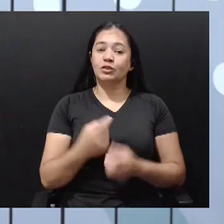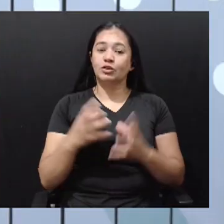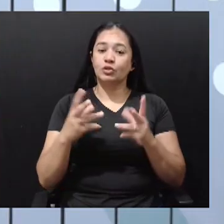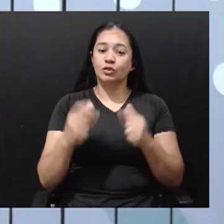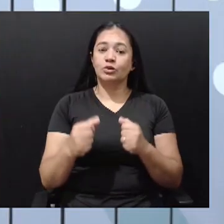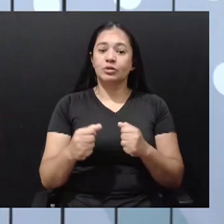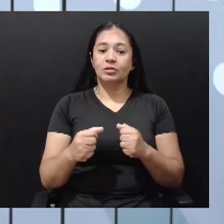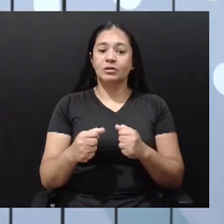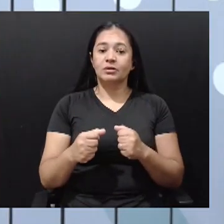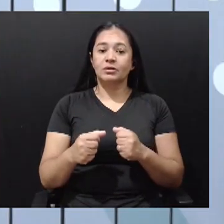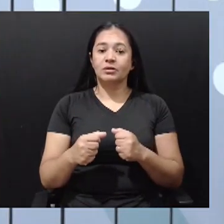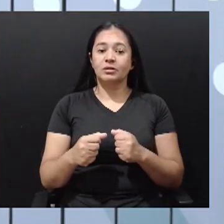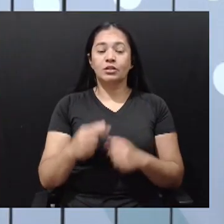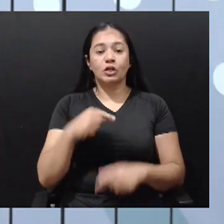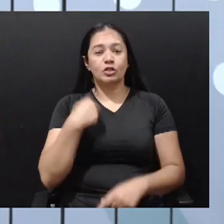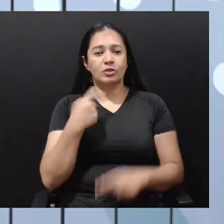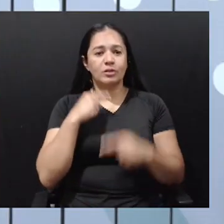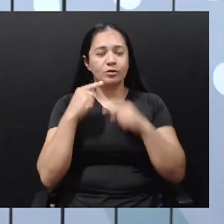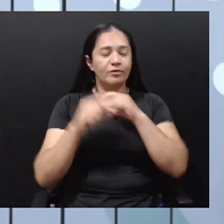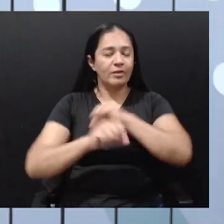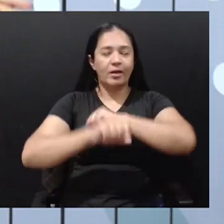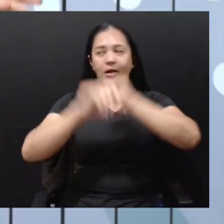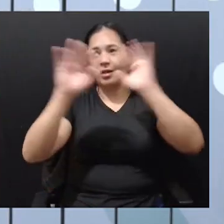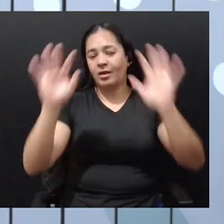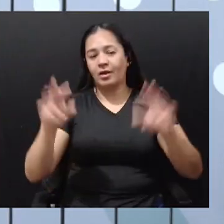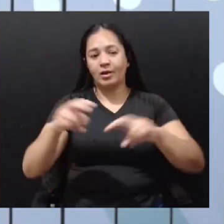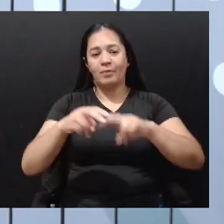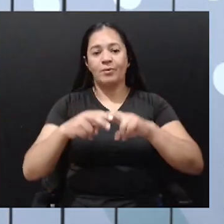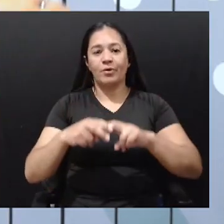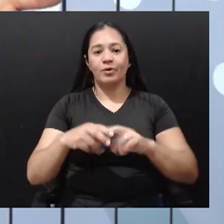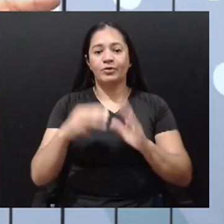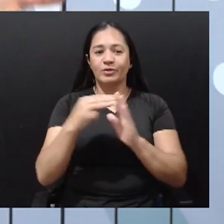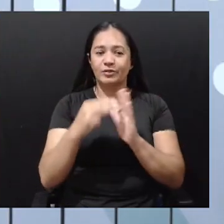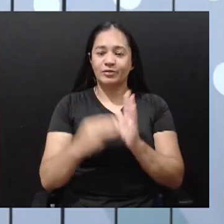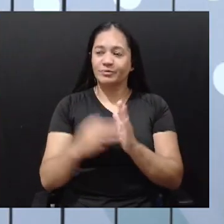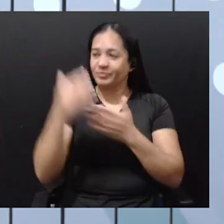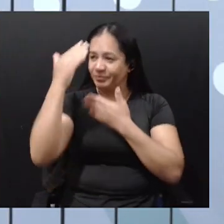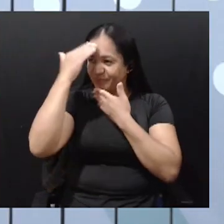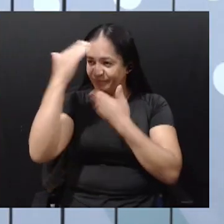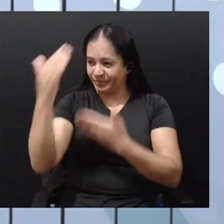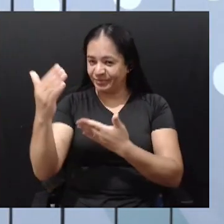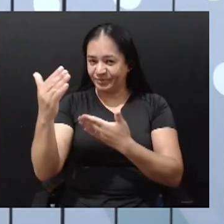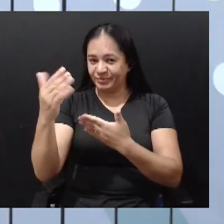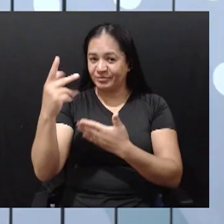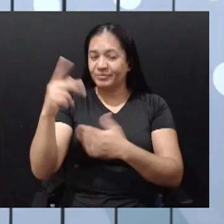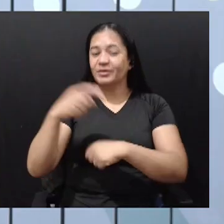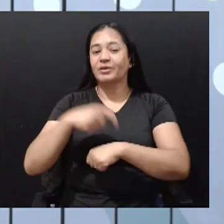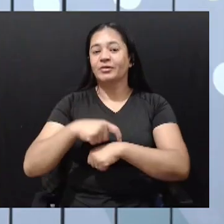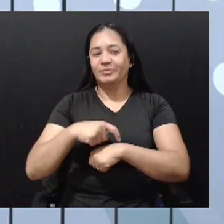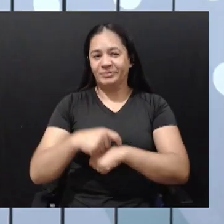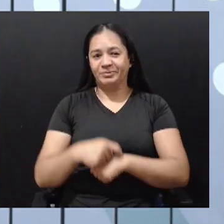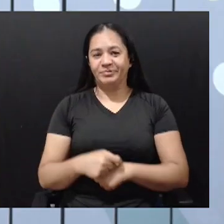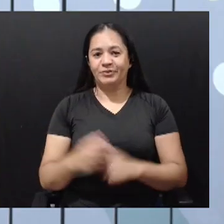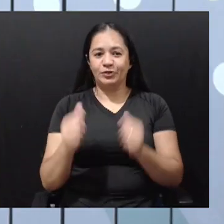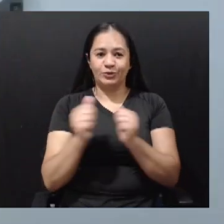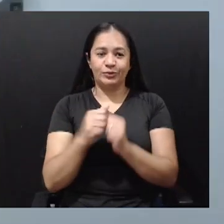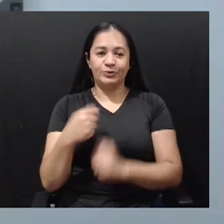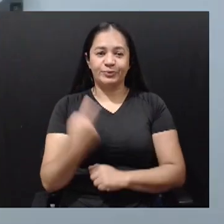todas essas dúvidas em relação aos métodos. Muito obrigada pelo seu tempo, por estar aqui conosco,